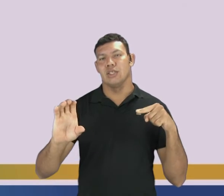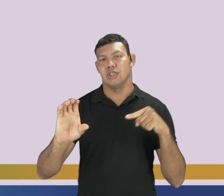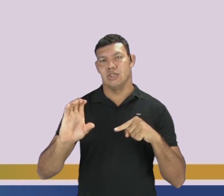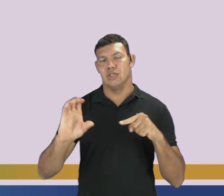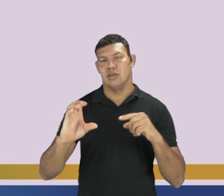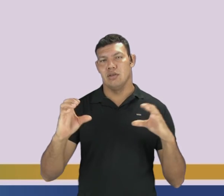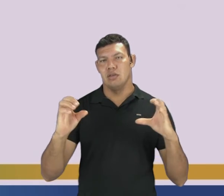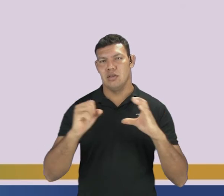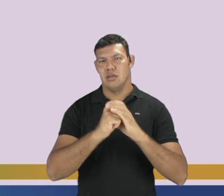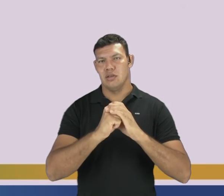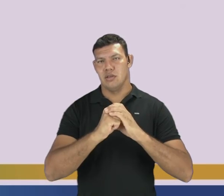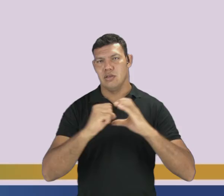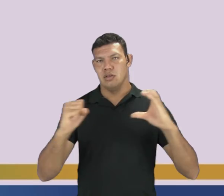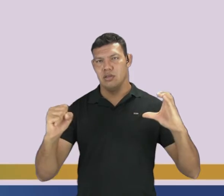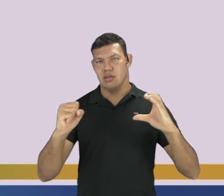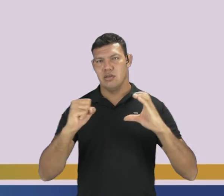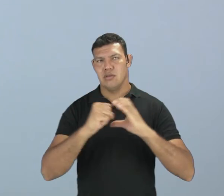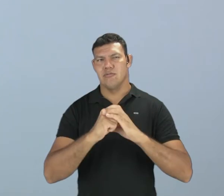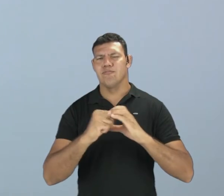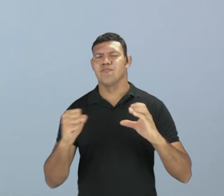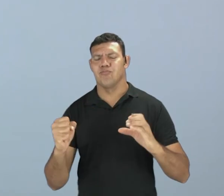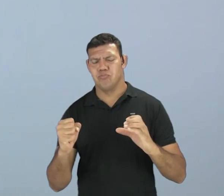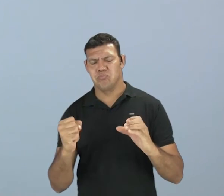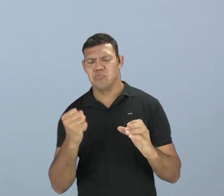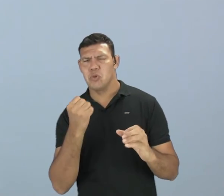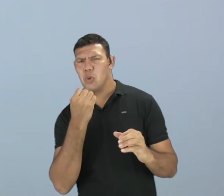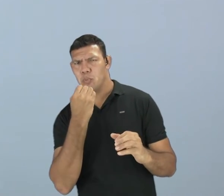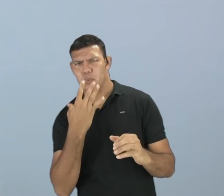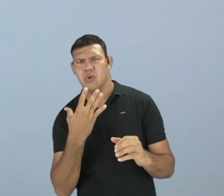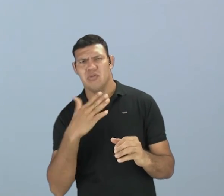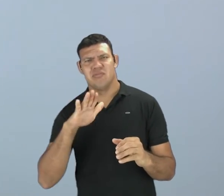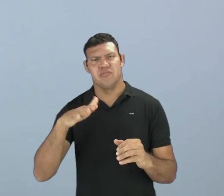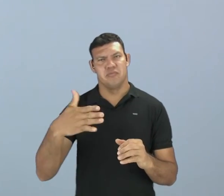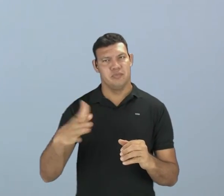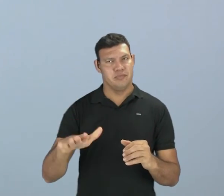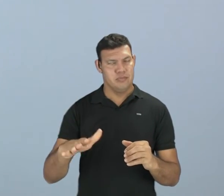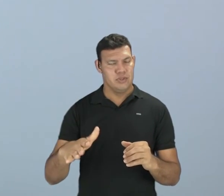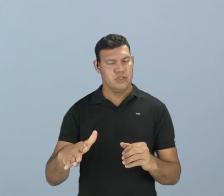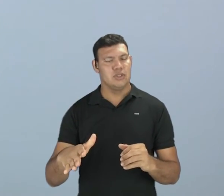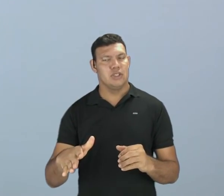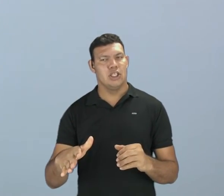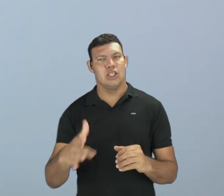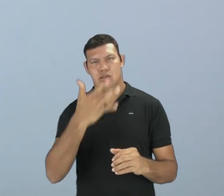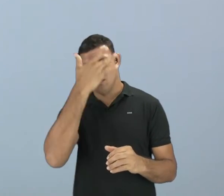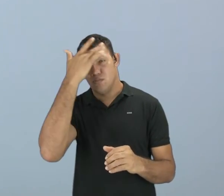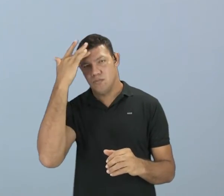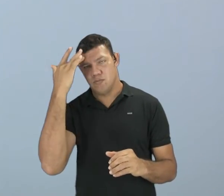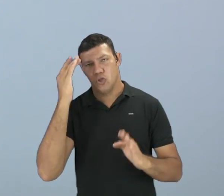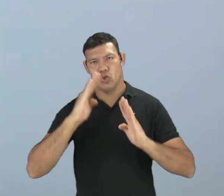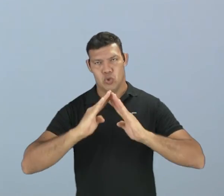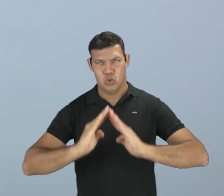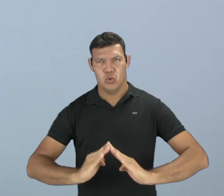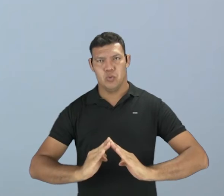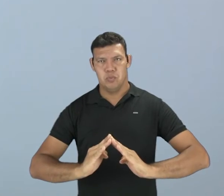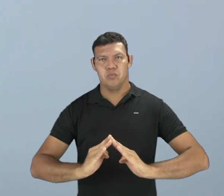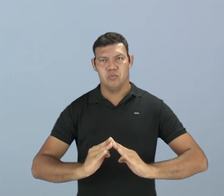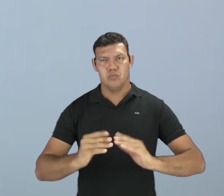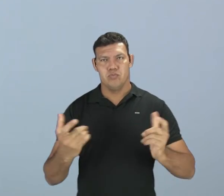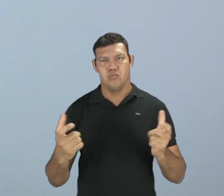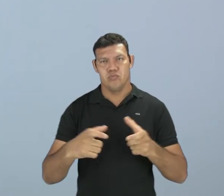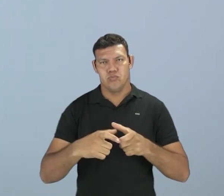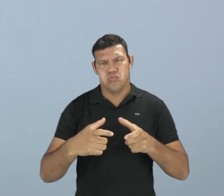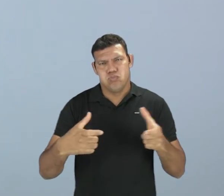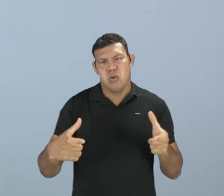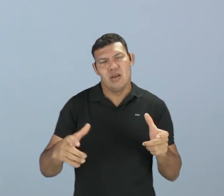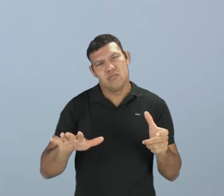ela apresenta, né, de certa forma, também uma elevada densidade demográfica, um elevado número